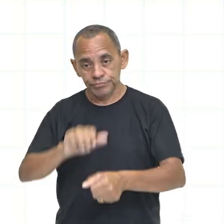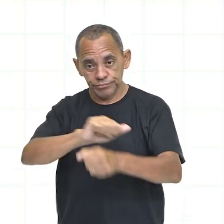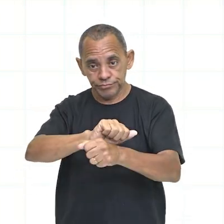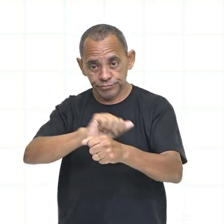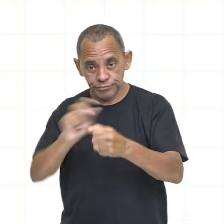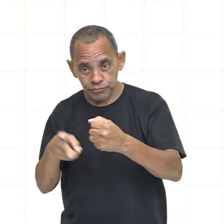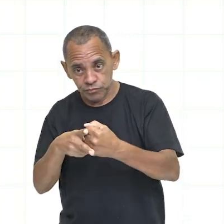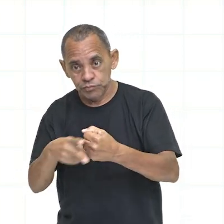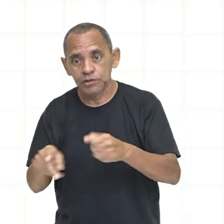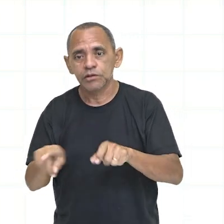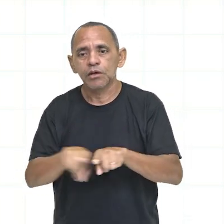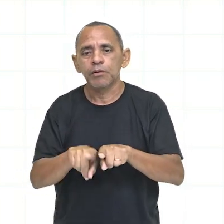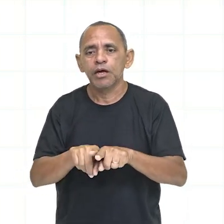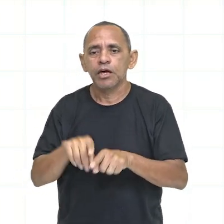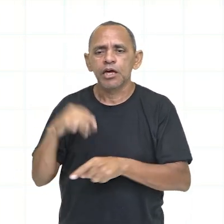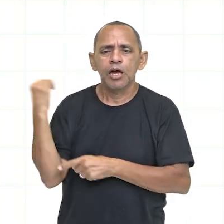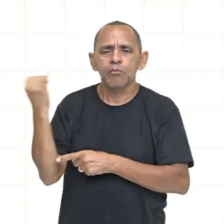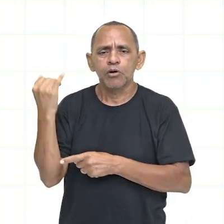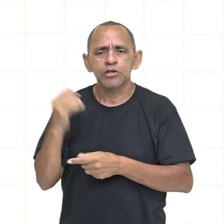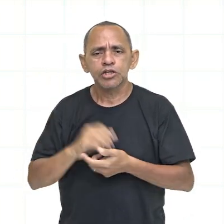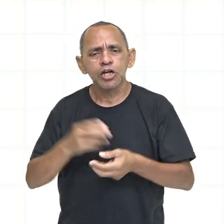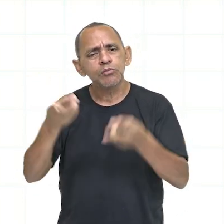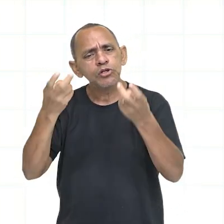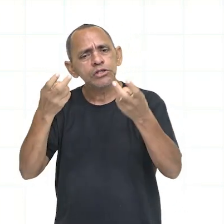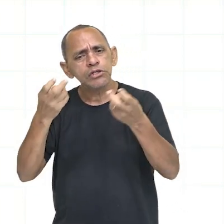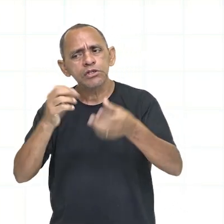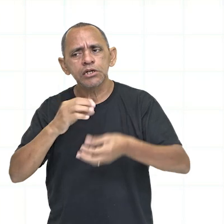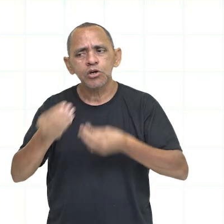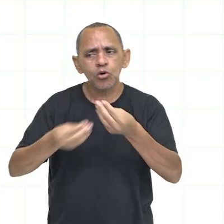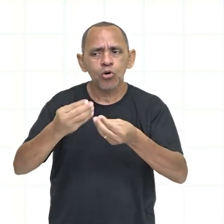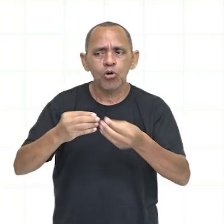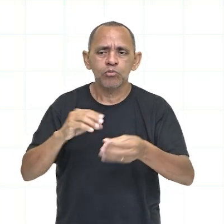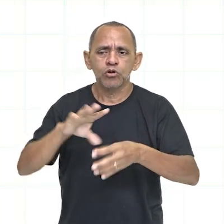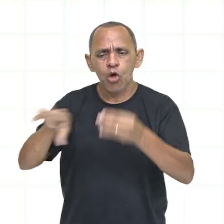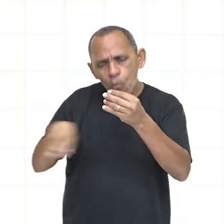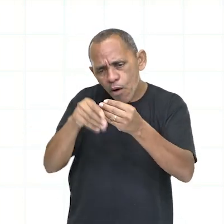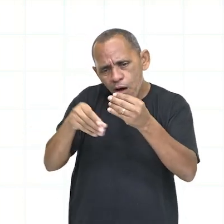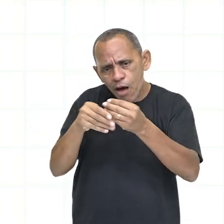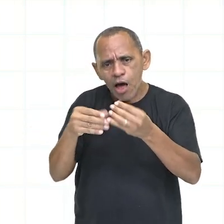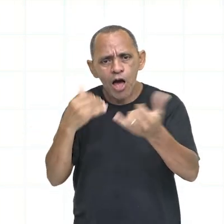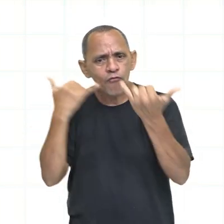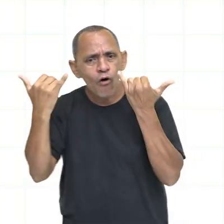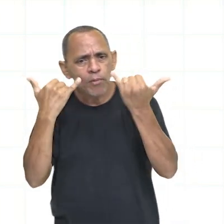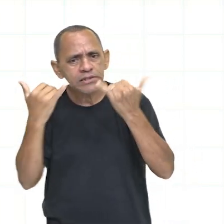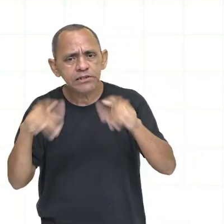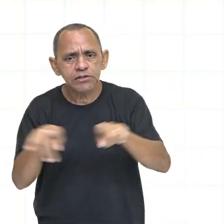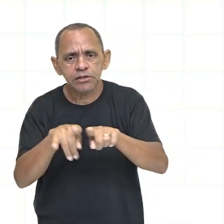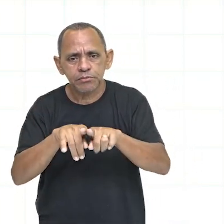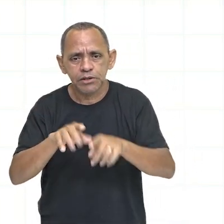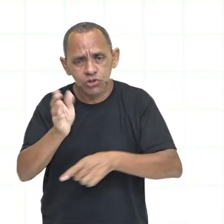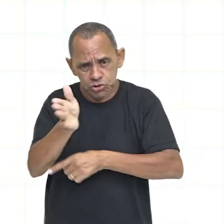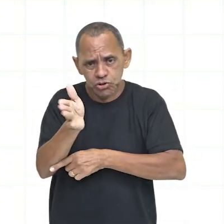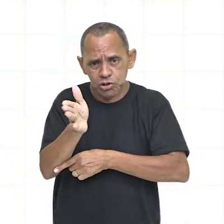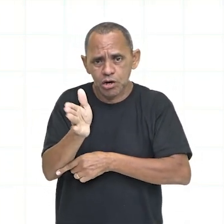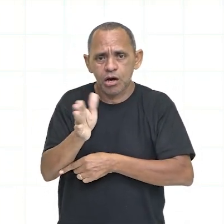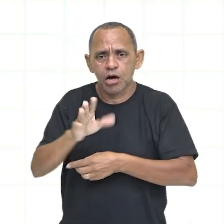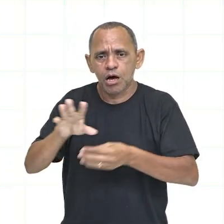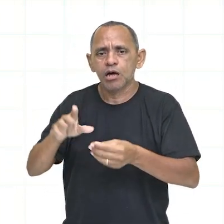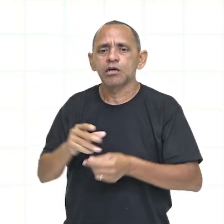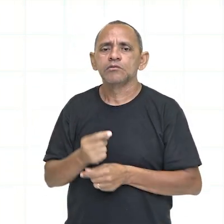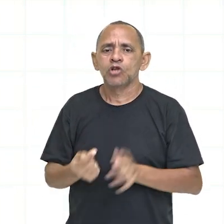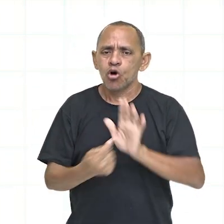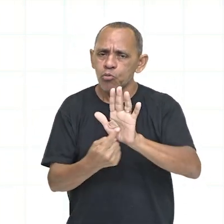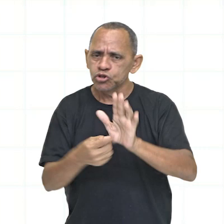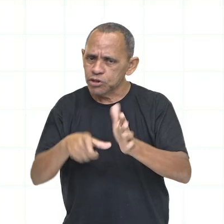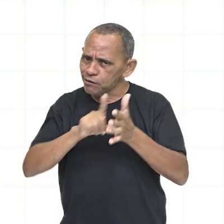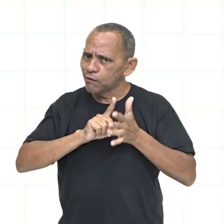vai adicionar mais detalhes ao contexto, né, do período onde estão inseridos, eu já adiantei isso para vocês, e também ajuda a clarear ali,